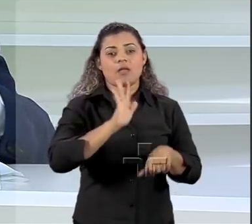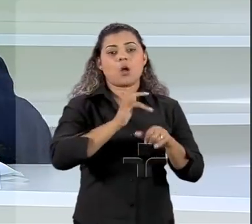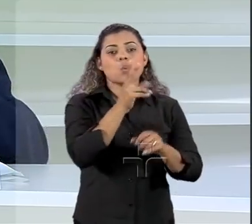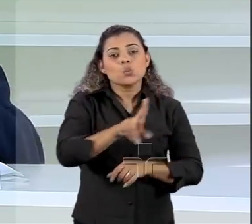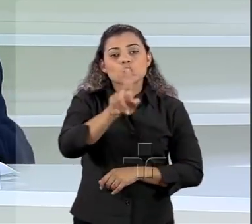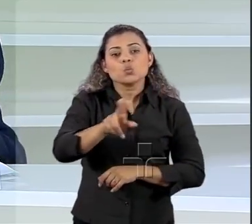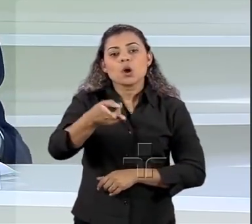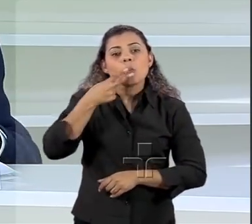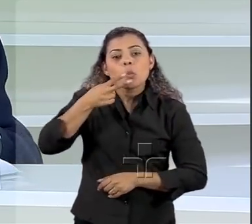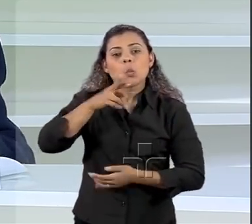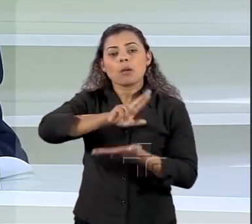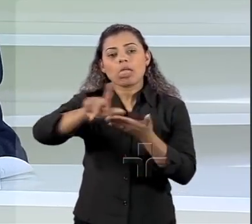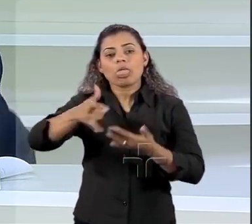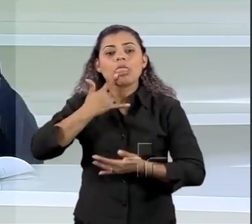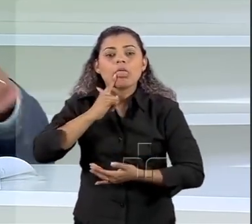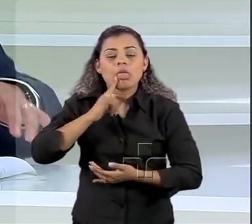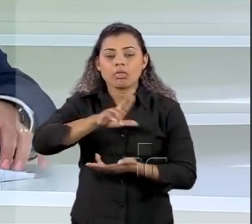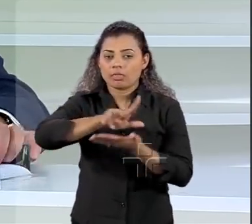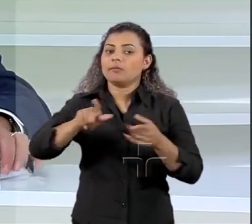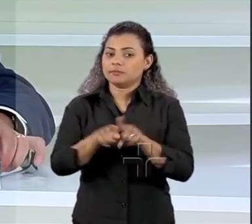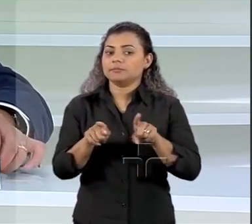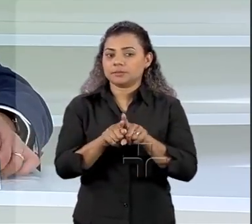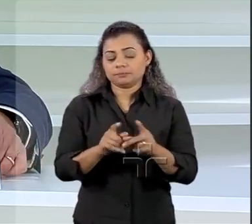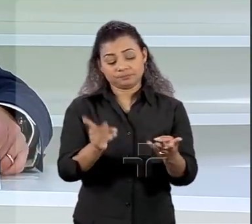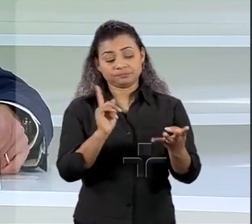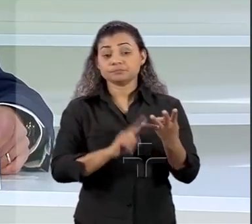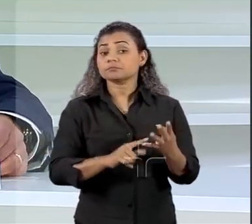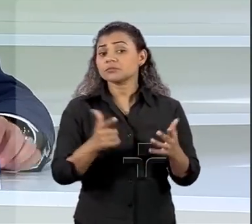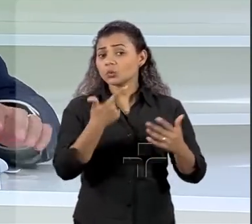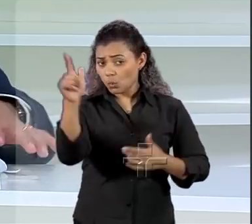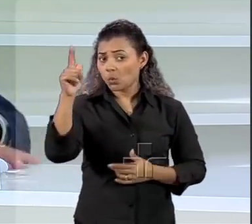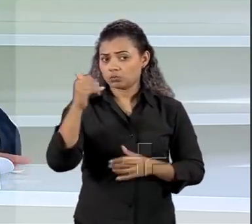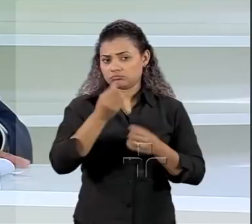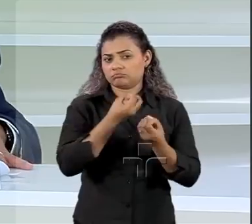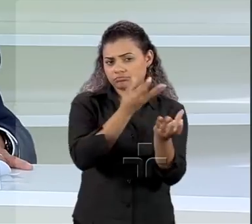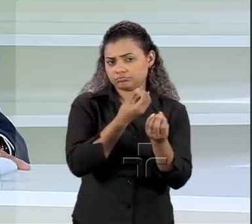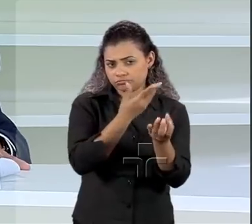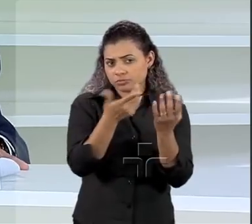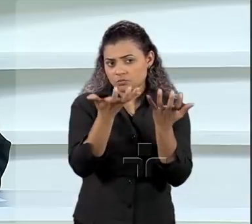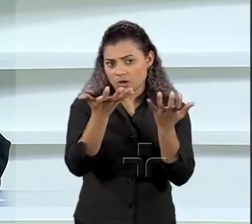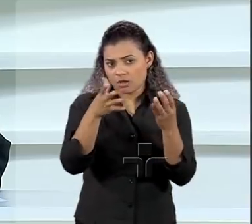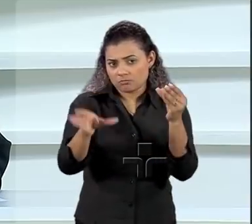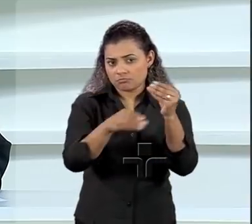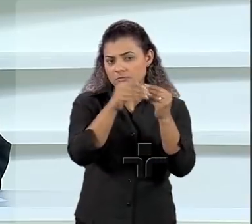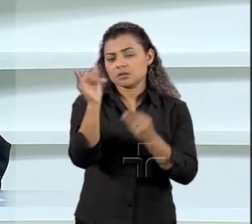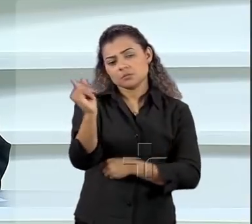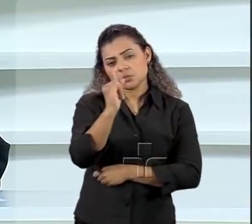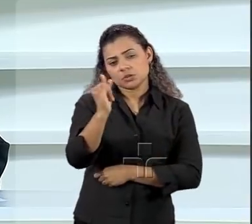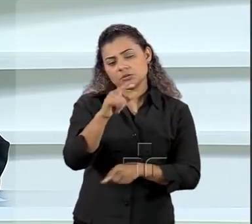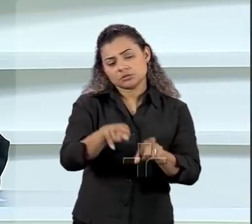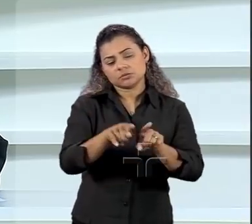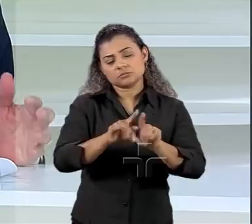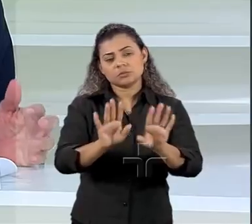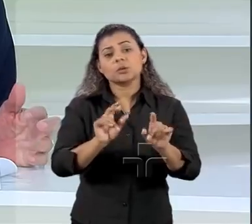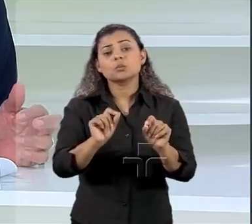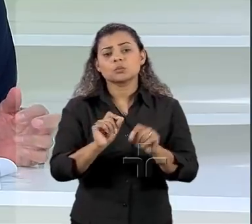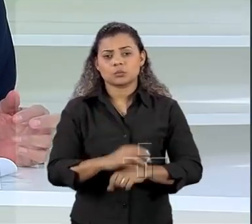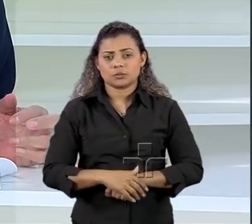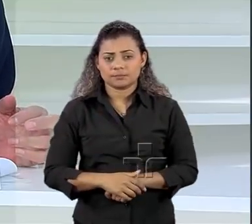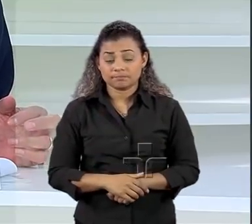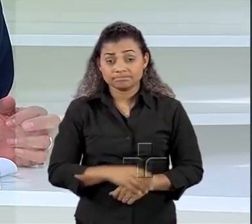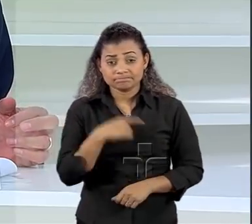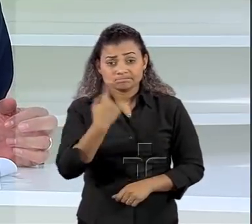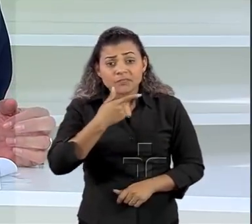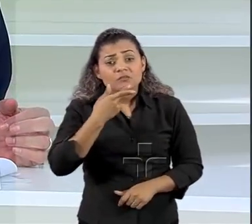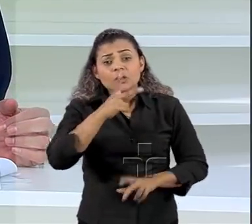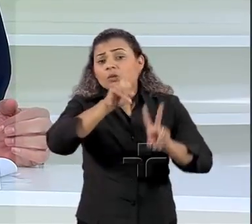a essas coisas. Mas eu quero trazer um outro dado, Ricardo, que eu acho importante, ouvir os colegas, porque nós estamos falando de